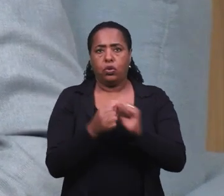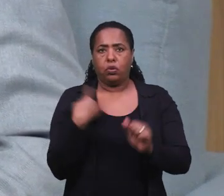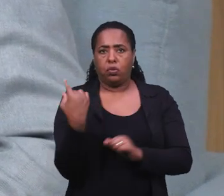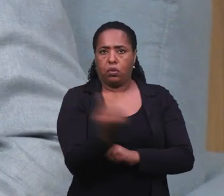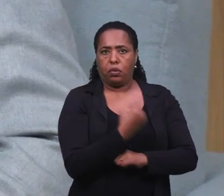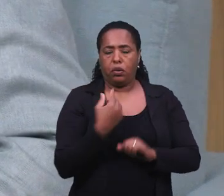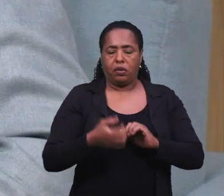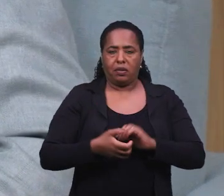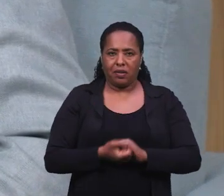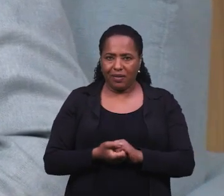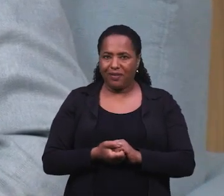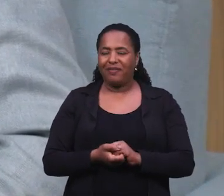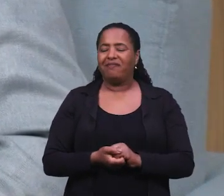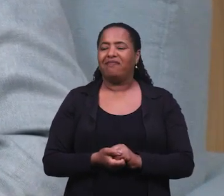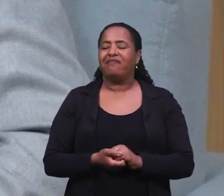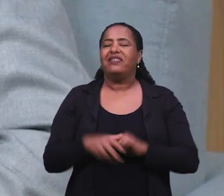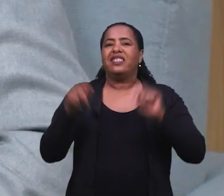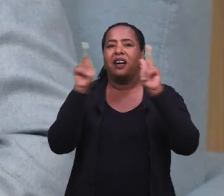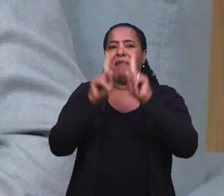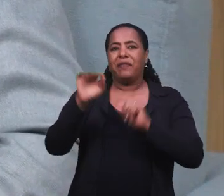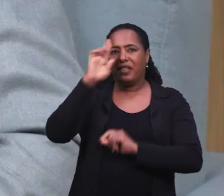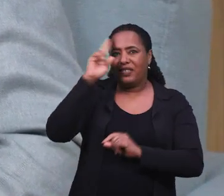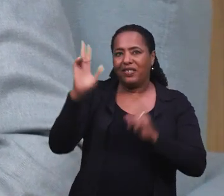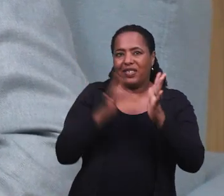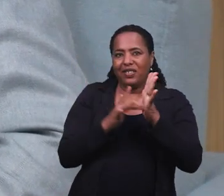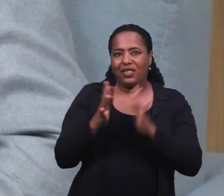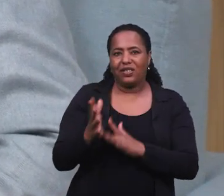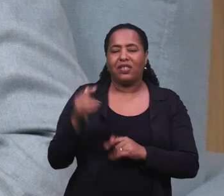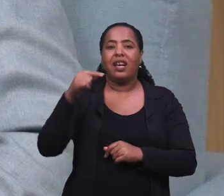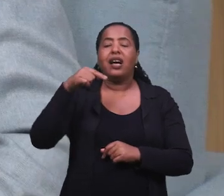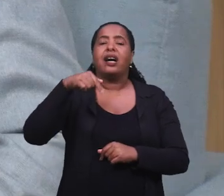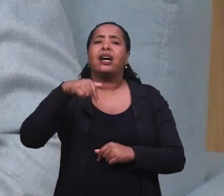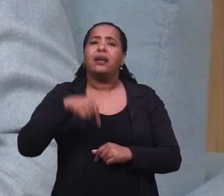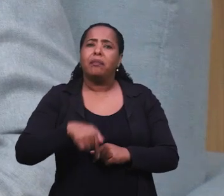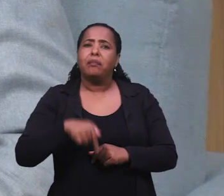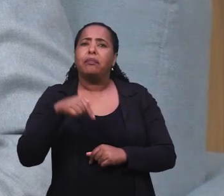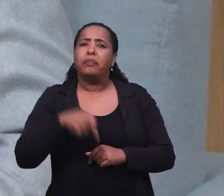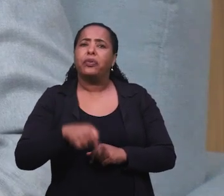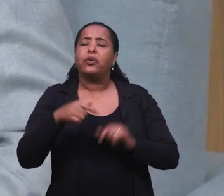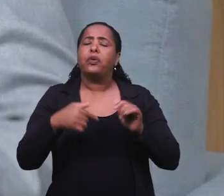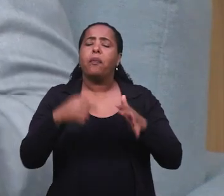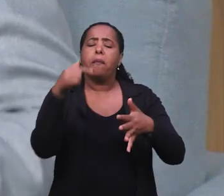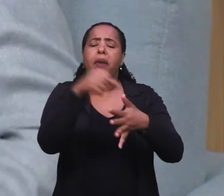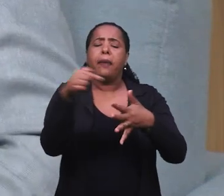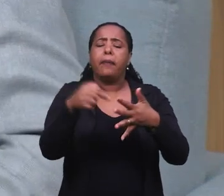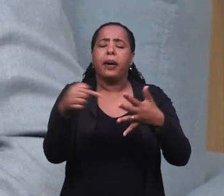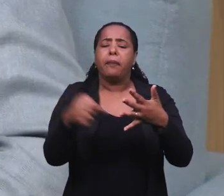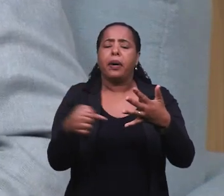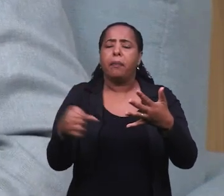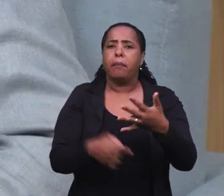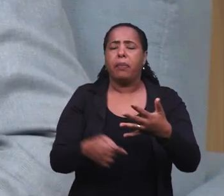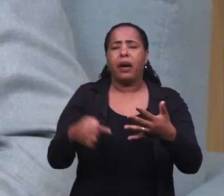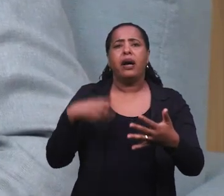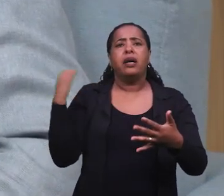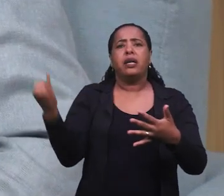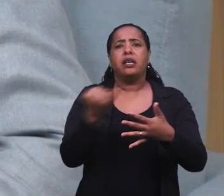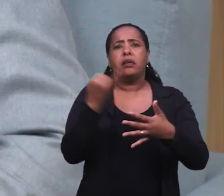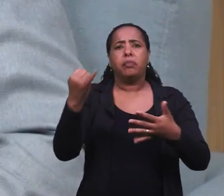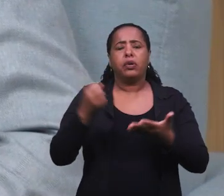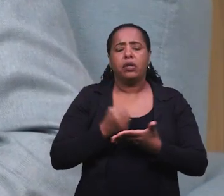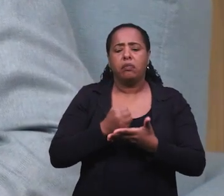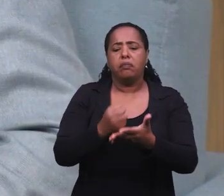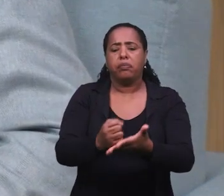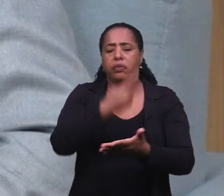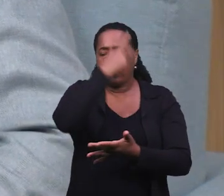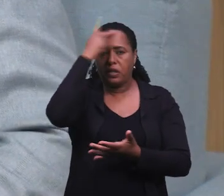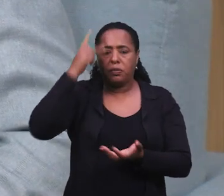pergunta que vai ser feita aqui pelo pastor Josué Emerick, o nosso companheiro que é pastor lá na